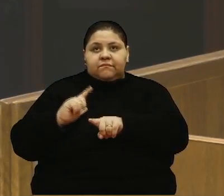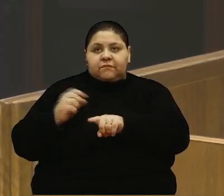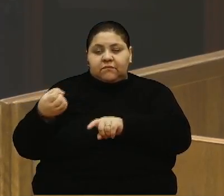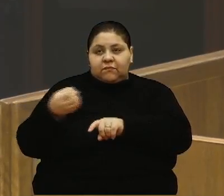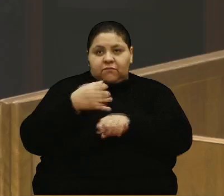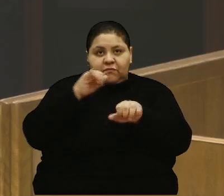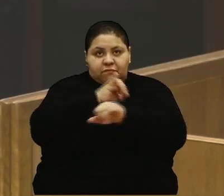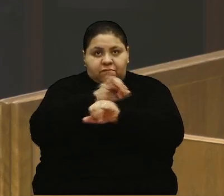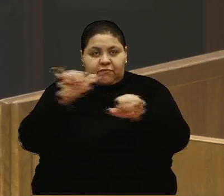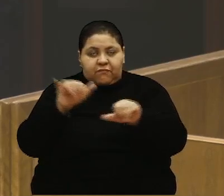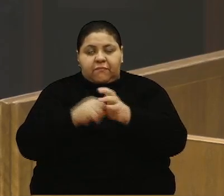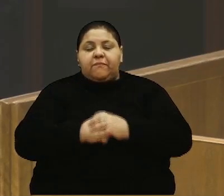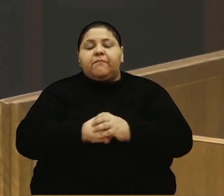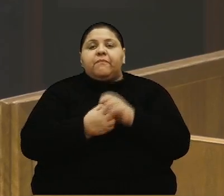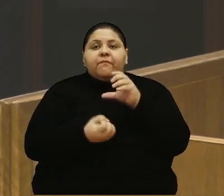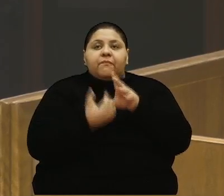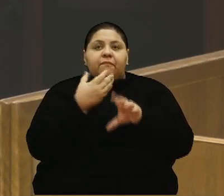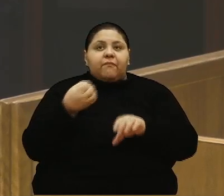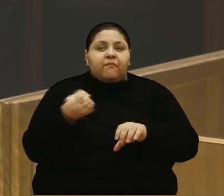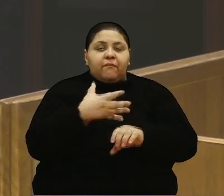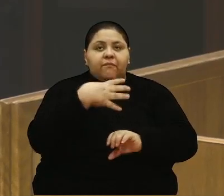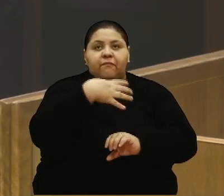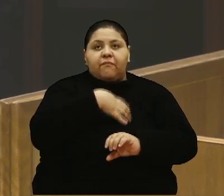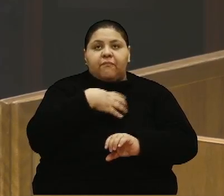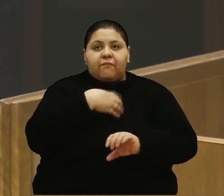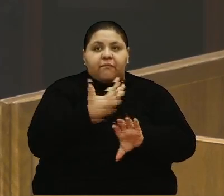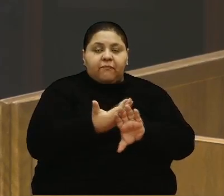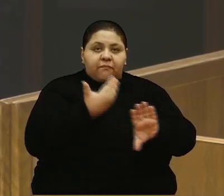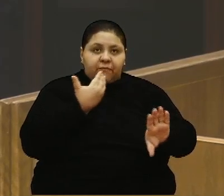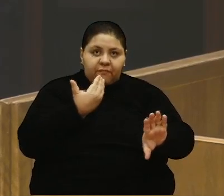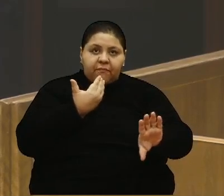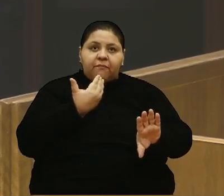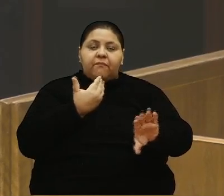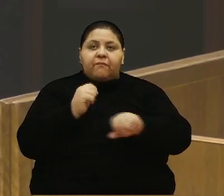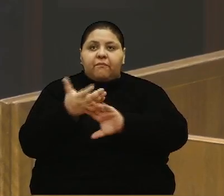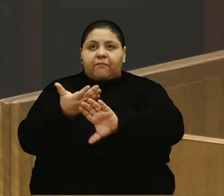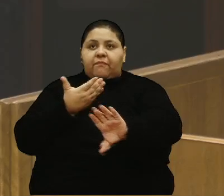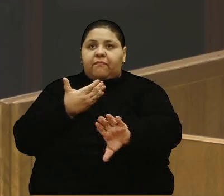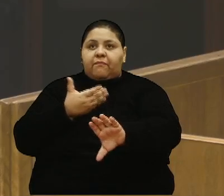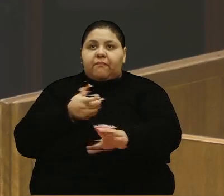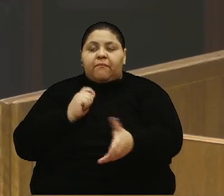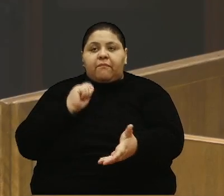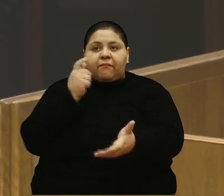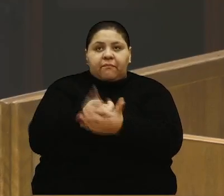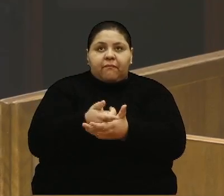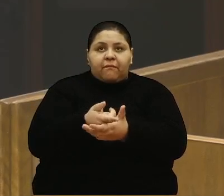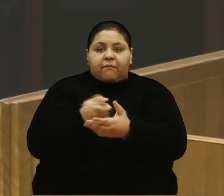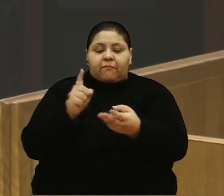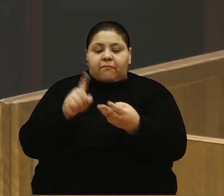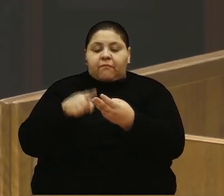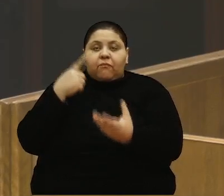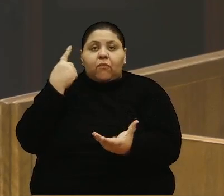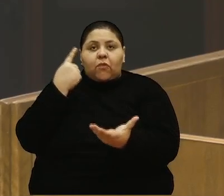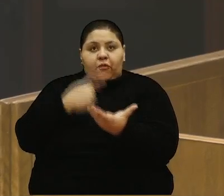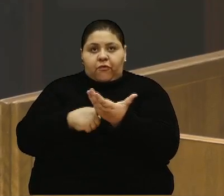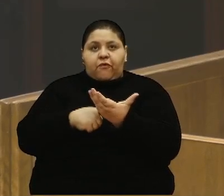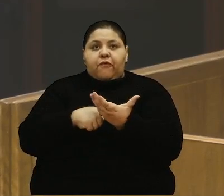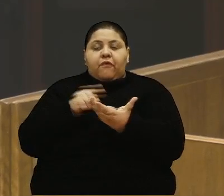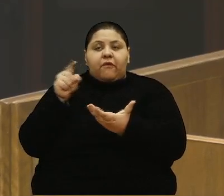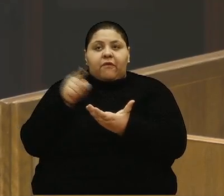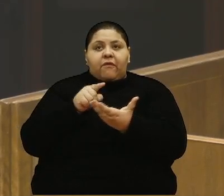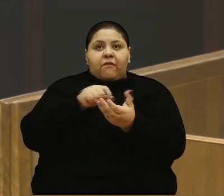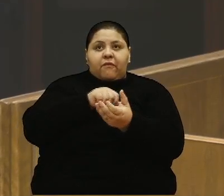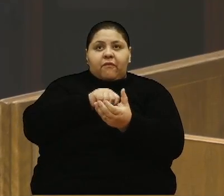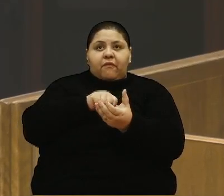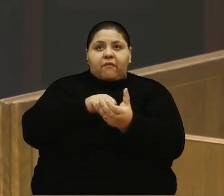novidades: criação de novas modalidades de licença por adesão e compromisso, que é a modalidade